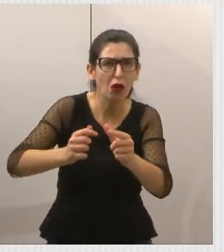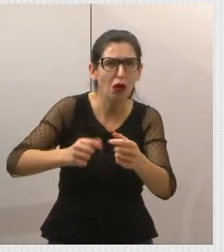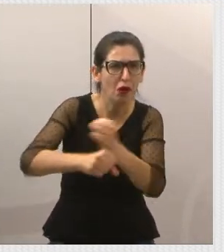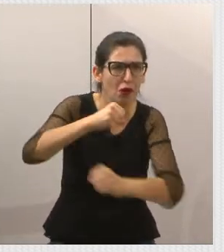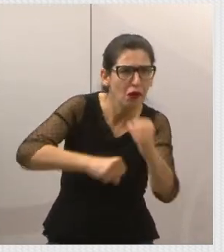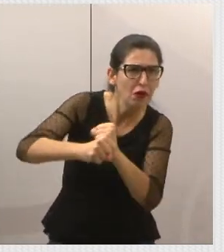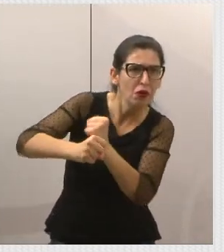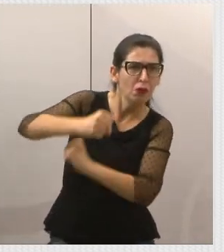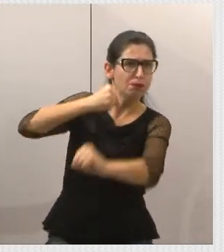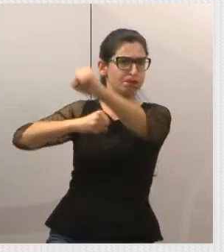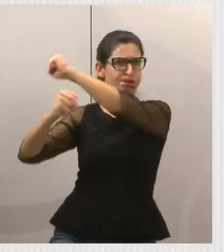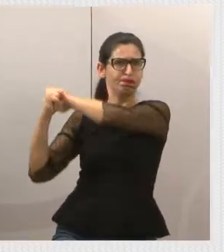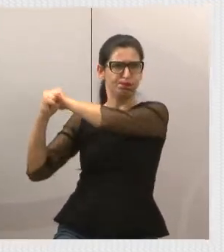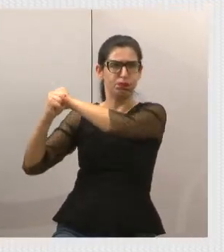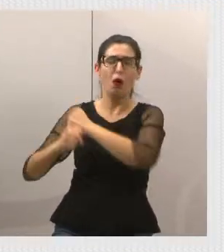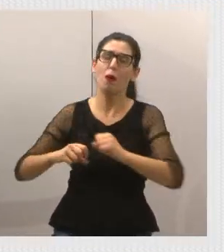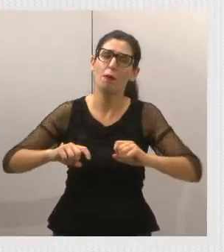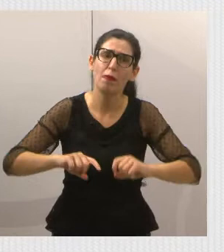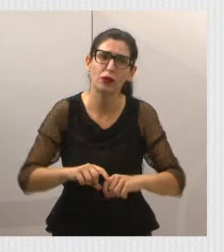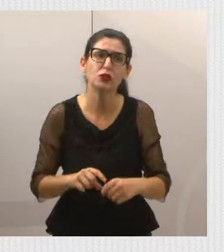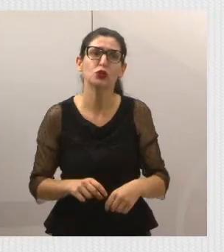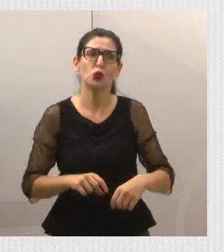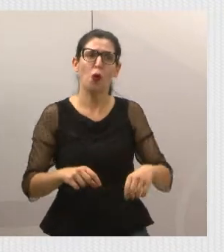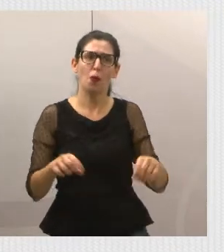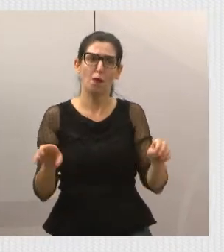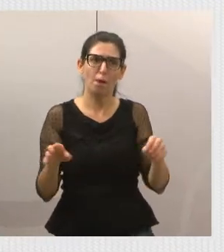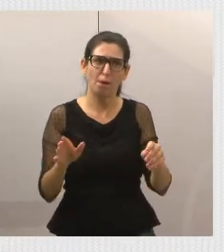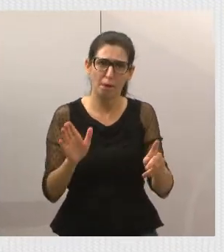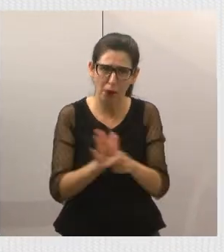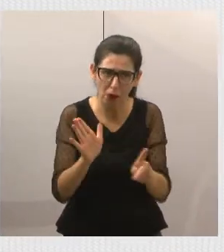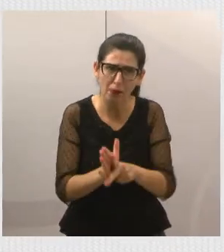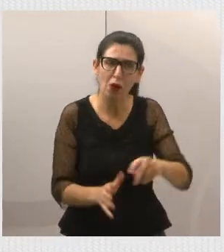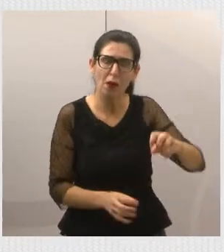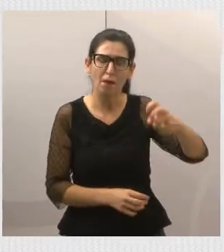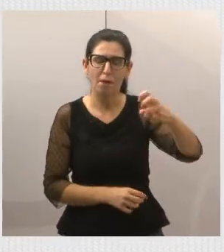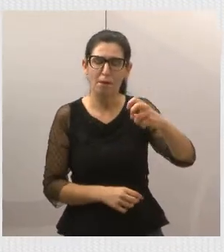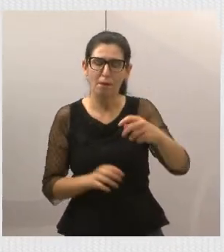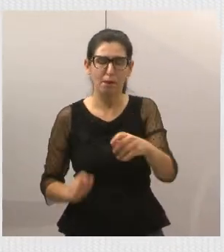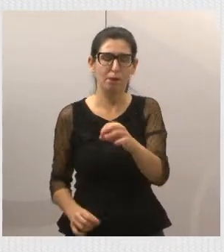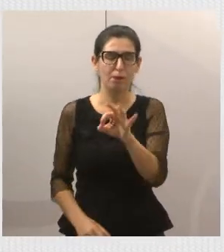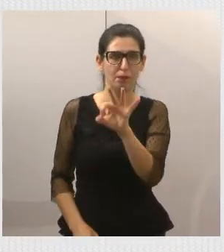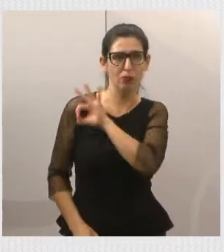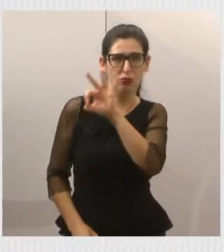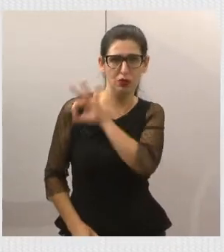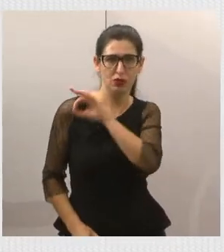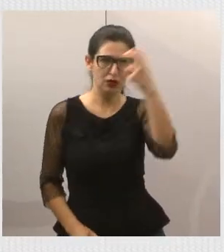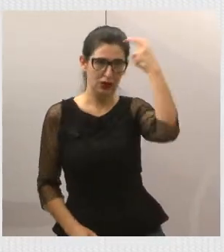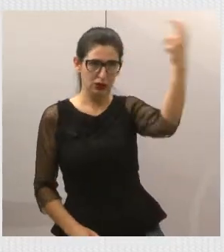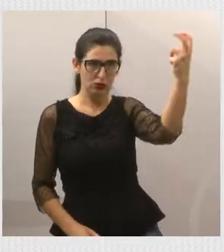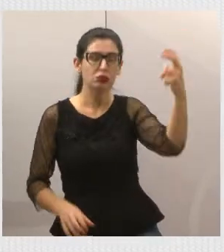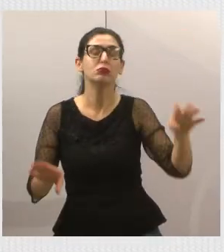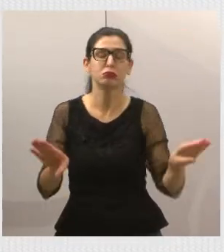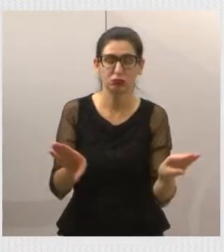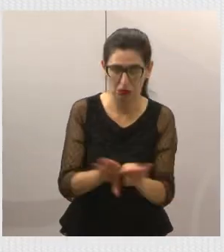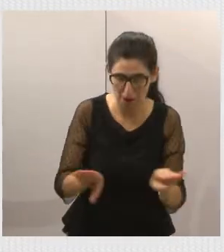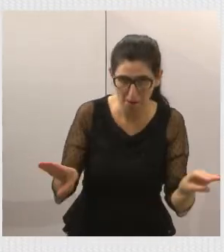sendo executado esse ano, mas ainda está previsto para o próximo ano a aquisição e manutenção de